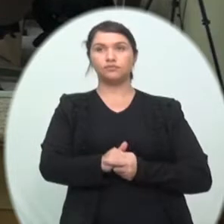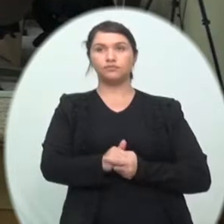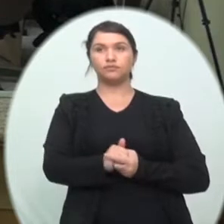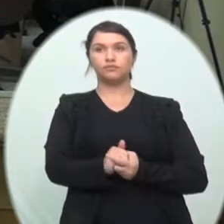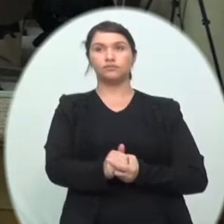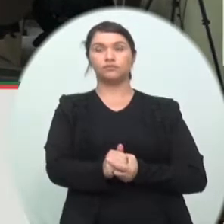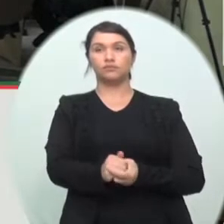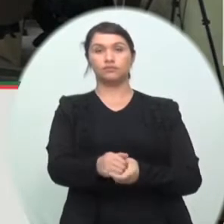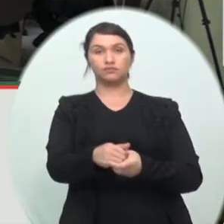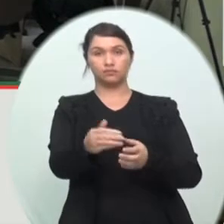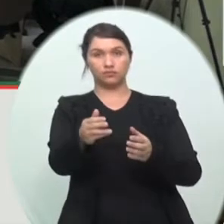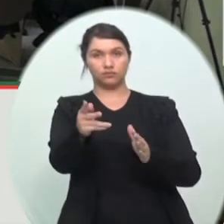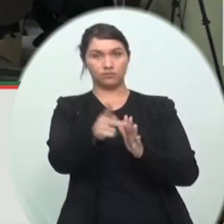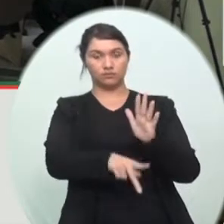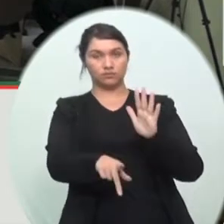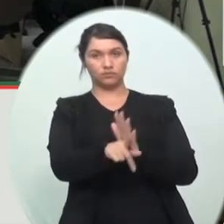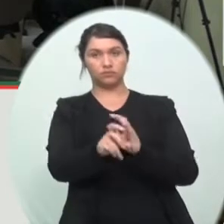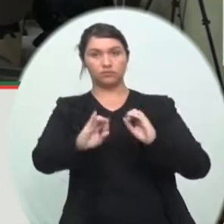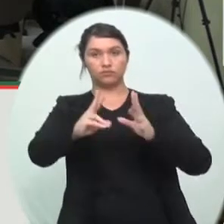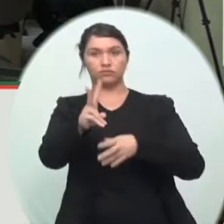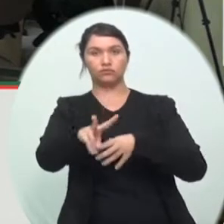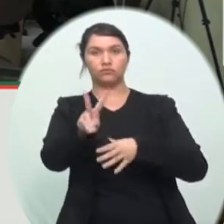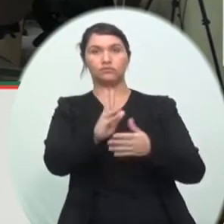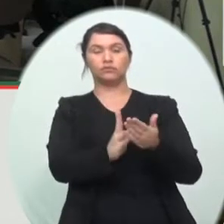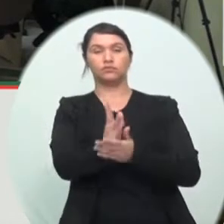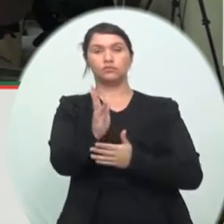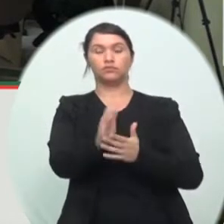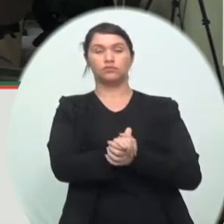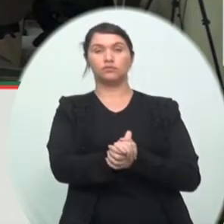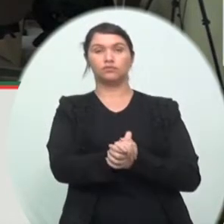Foi aprovado por unanimidade.